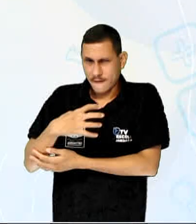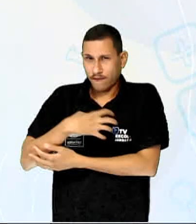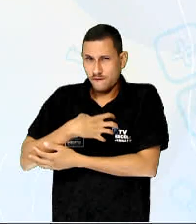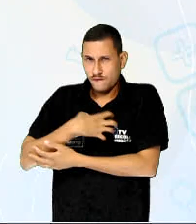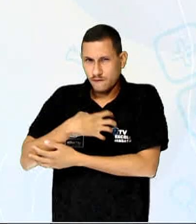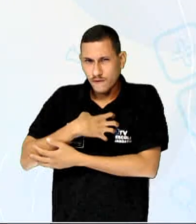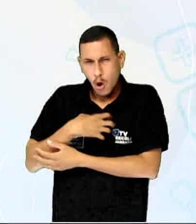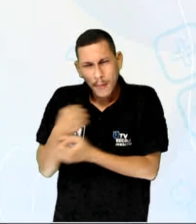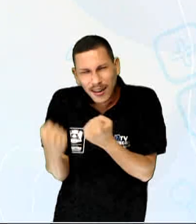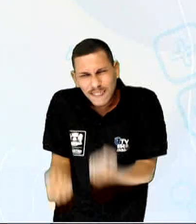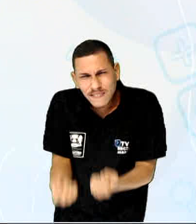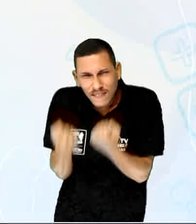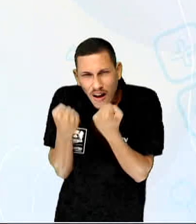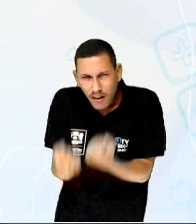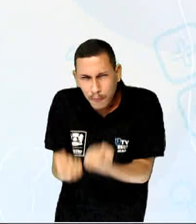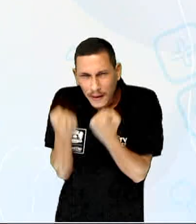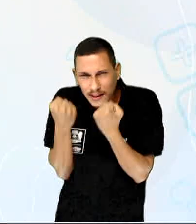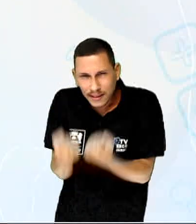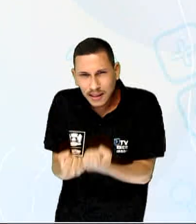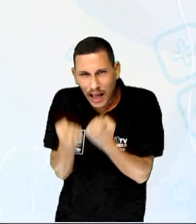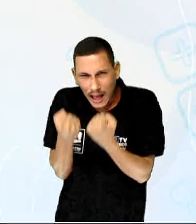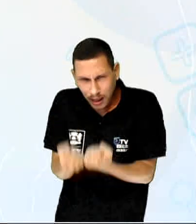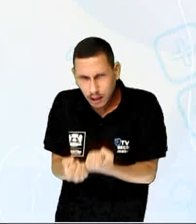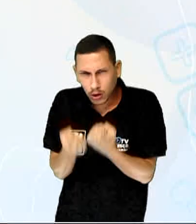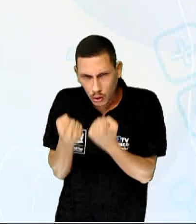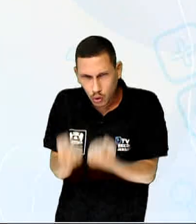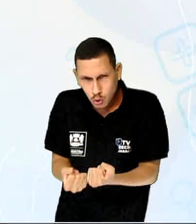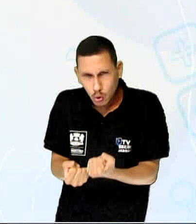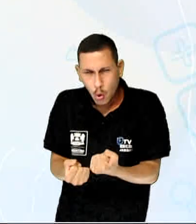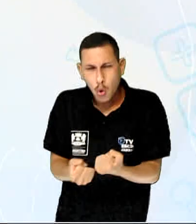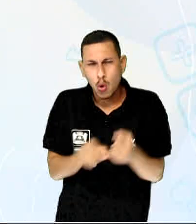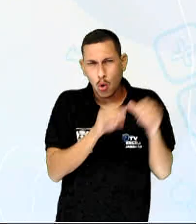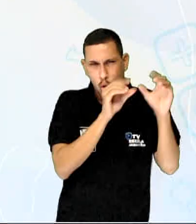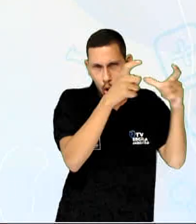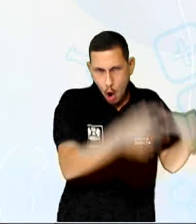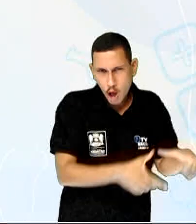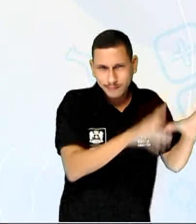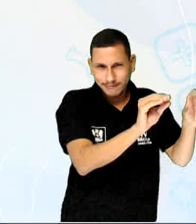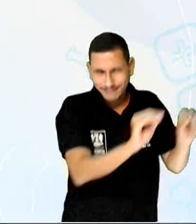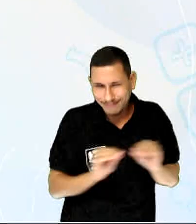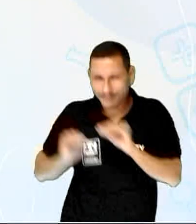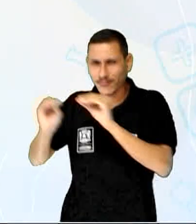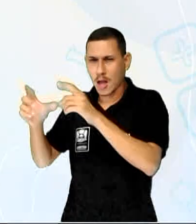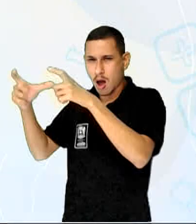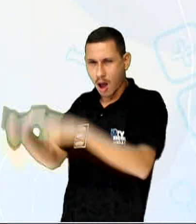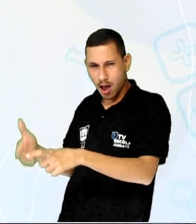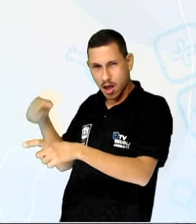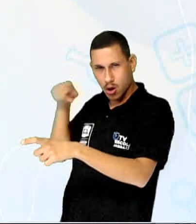de carregar uma grande quantidade entre um local e outro.